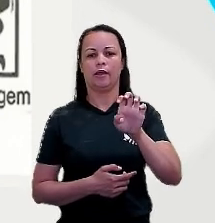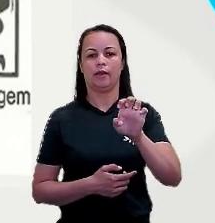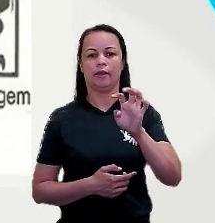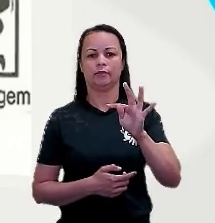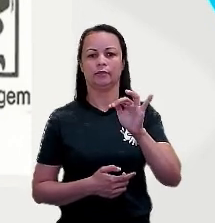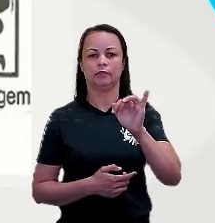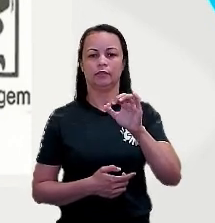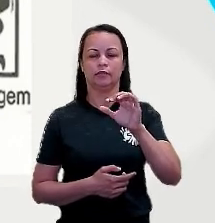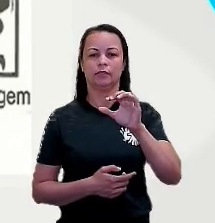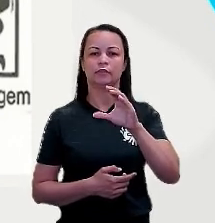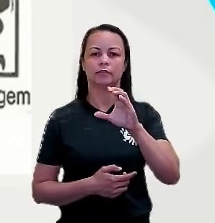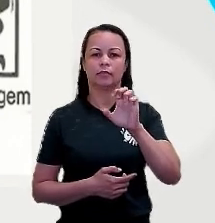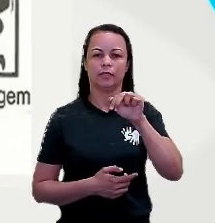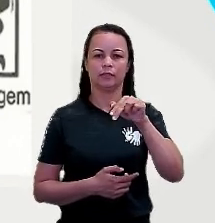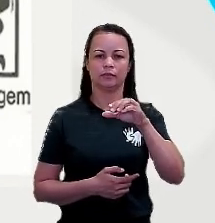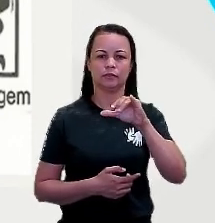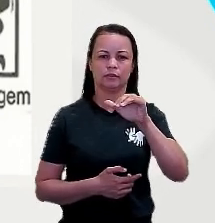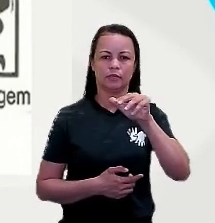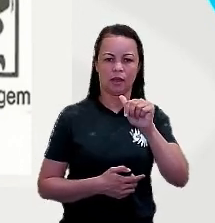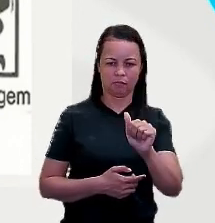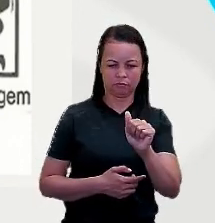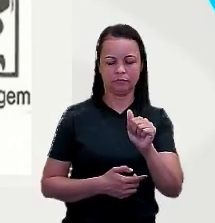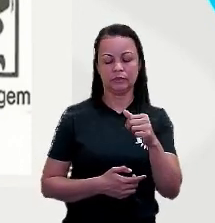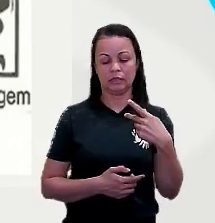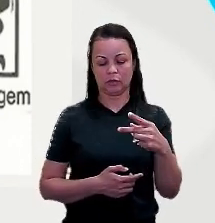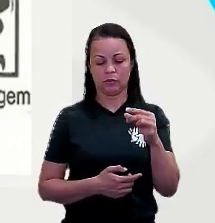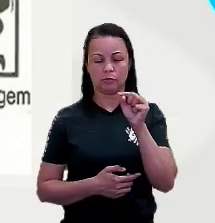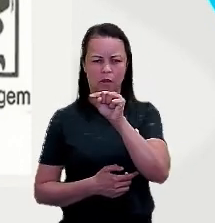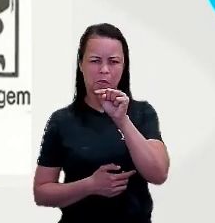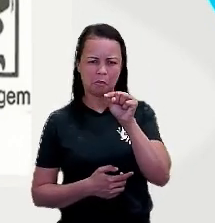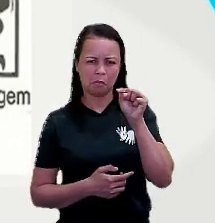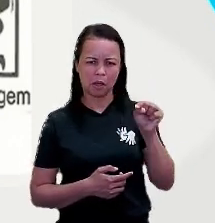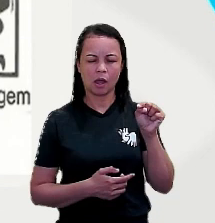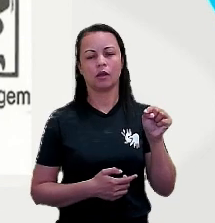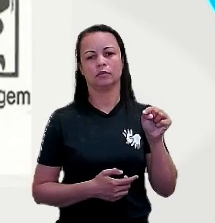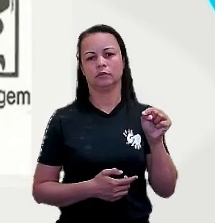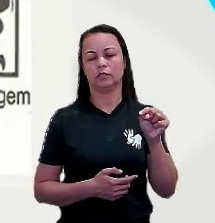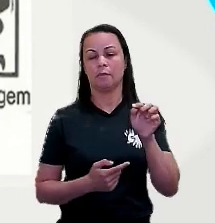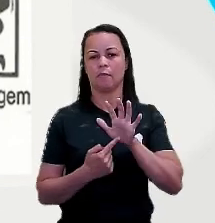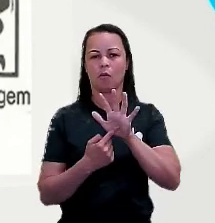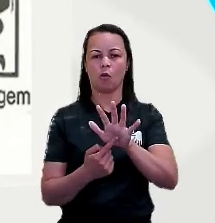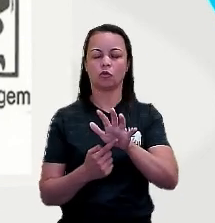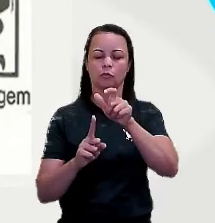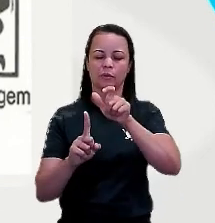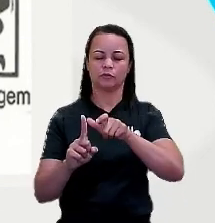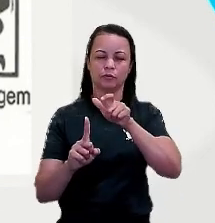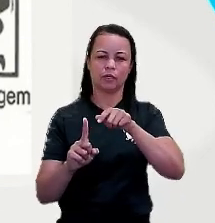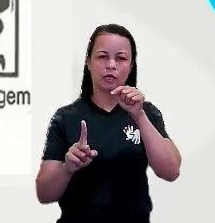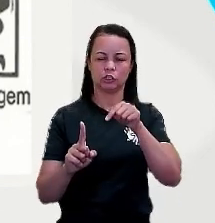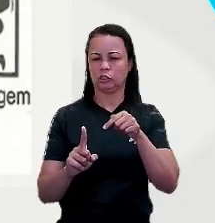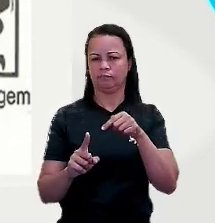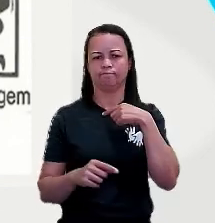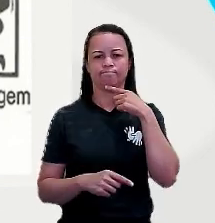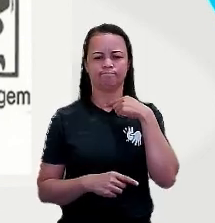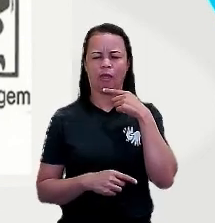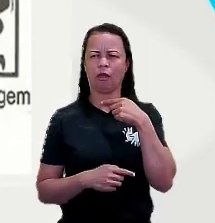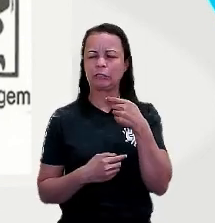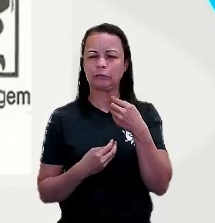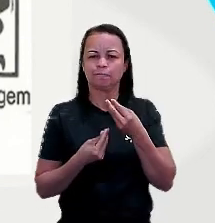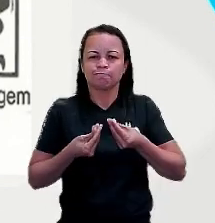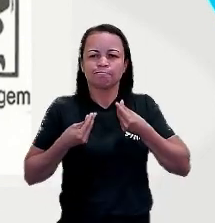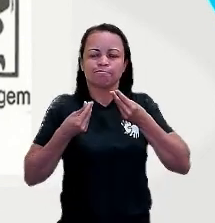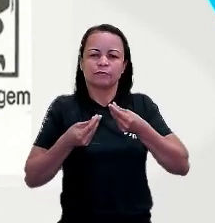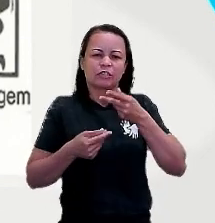reticências, né? Reticências são desses 3 pontinhos que indica que o personagem não está conseguindo se